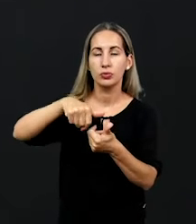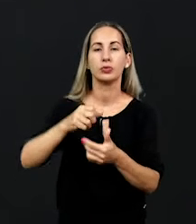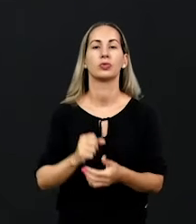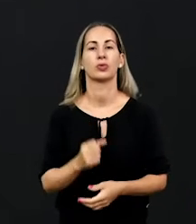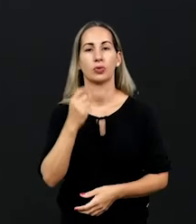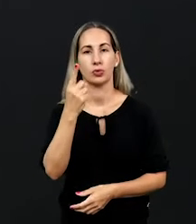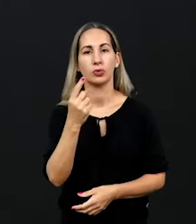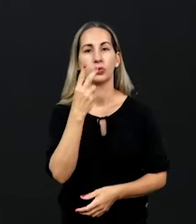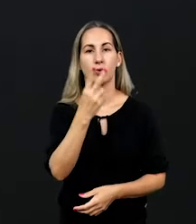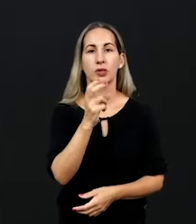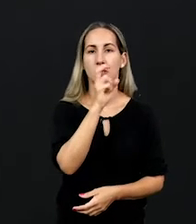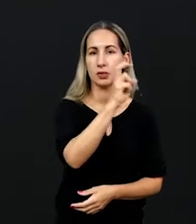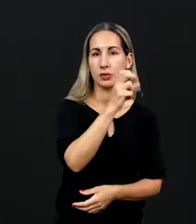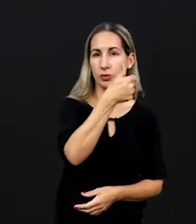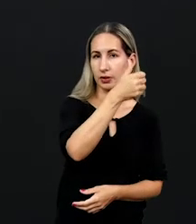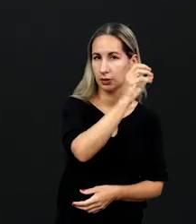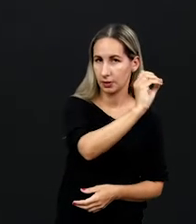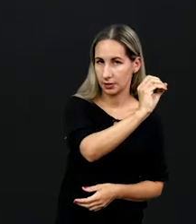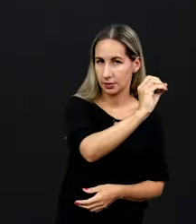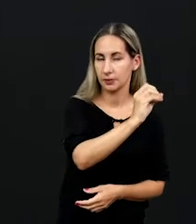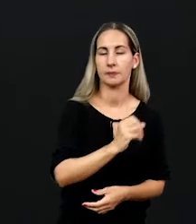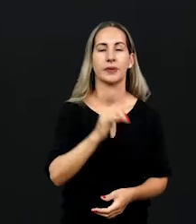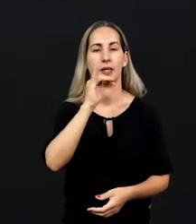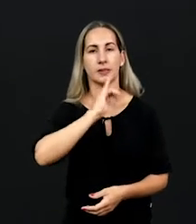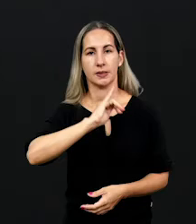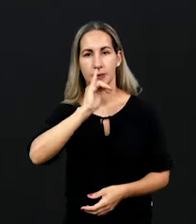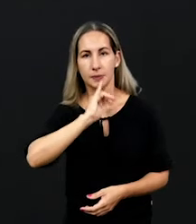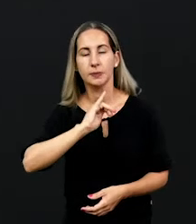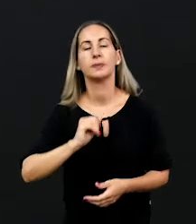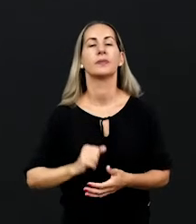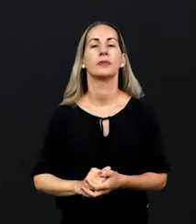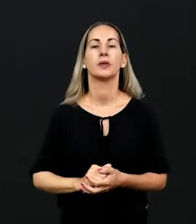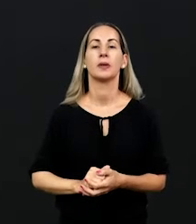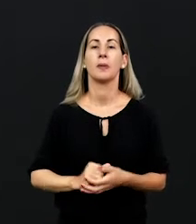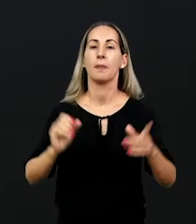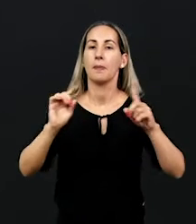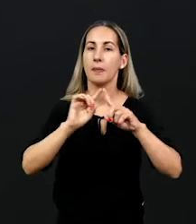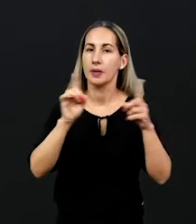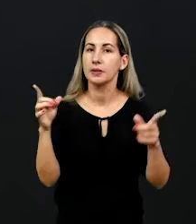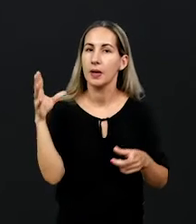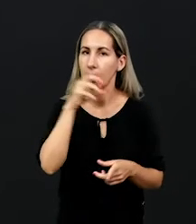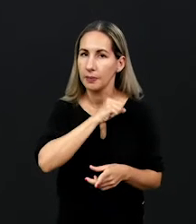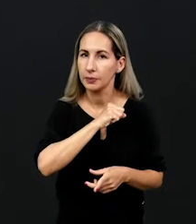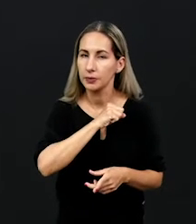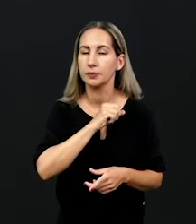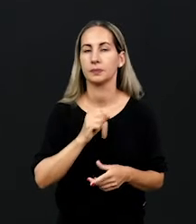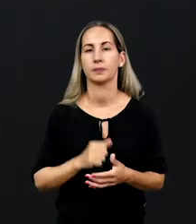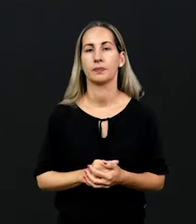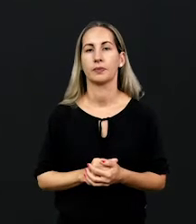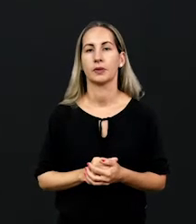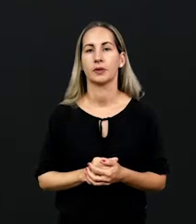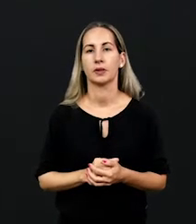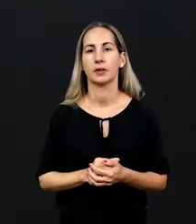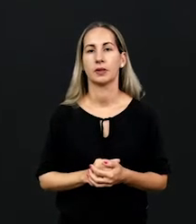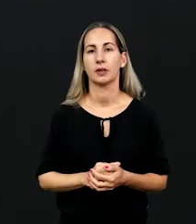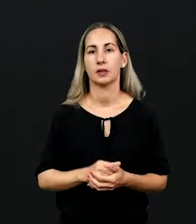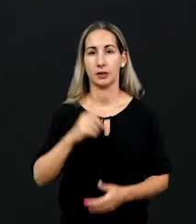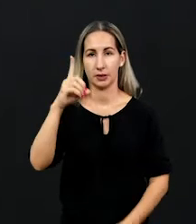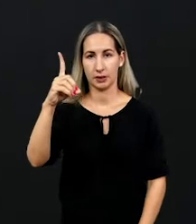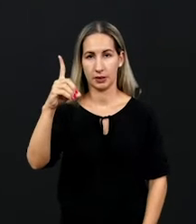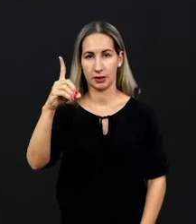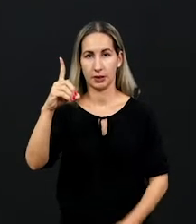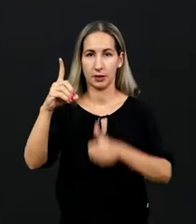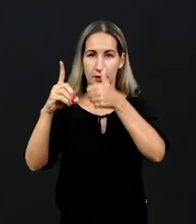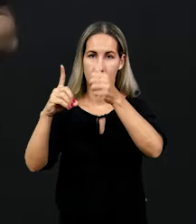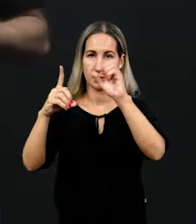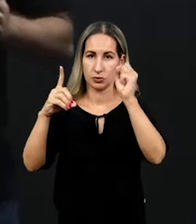1, 2, 5 e 10, por exemplo, né? Só rapidamente pegando aqui o próximo. Se eu tenho aqui o